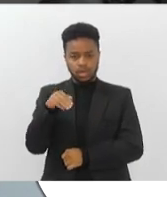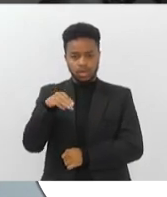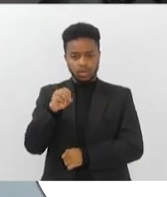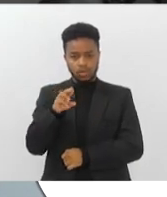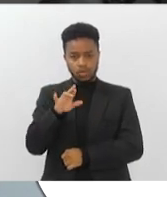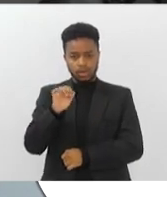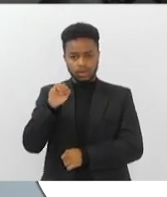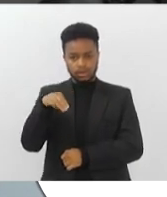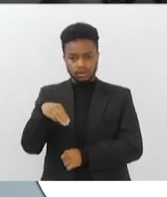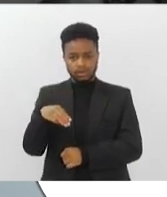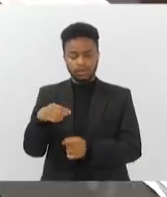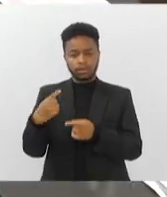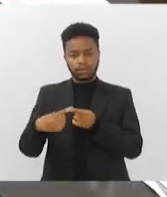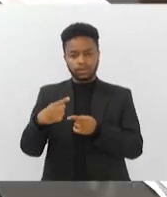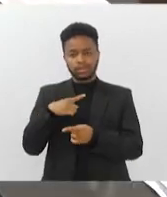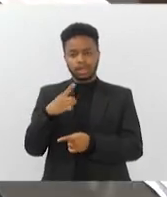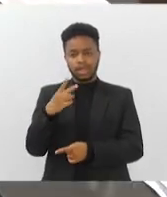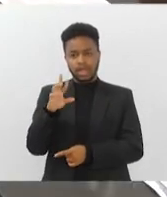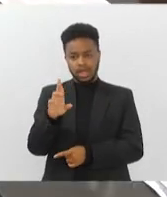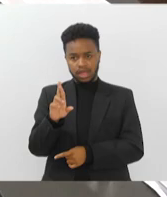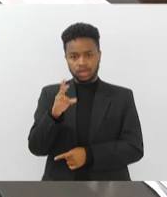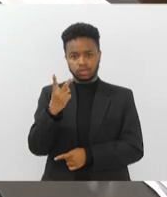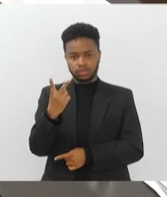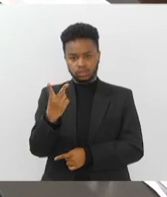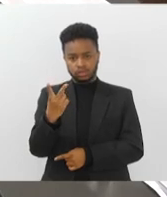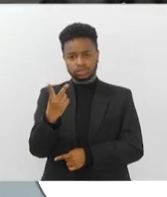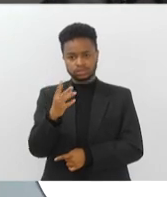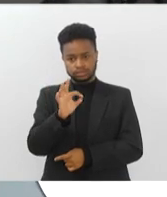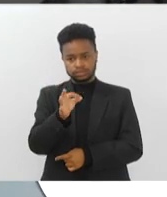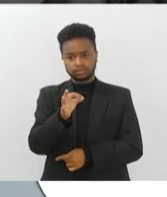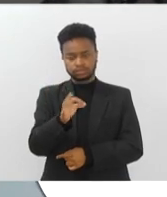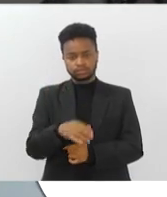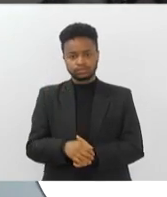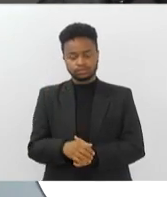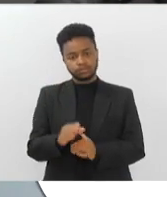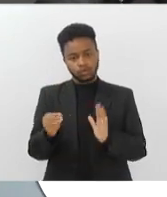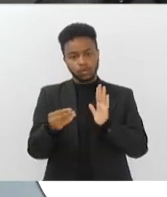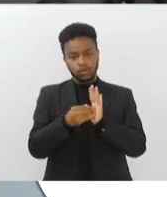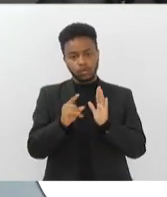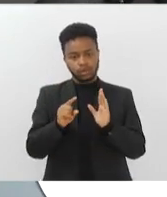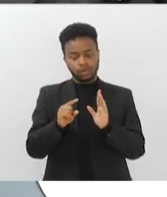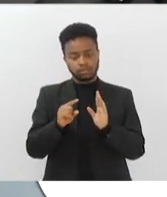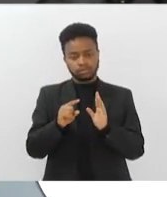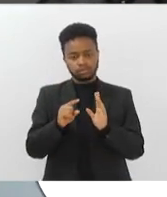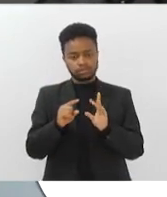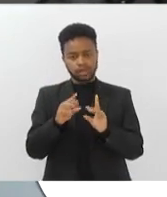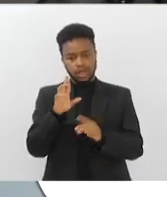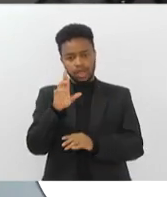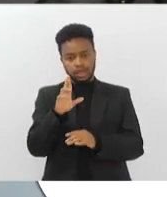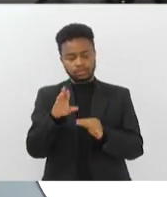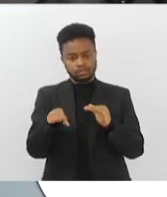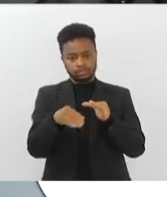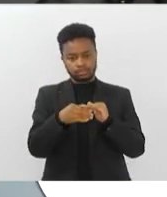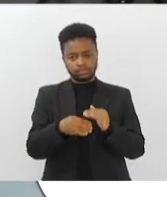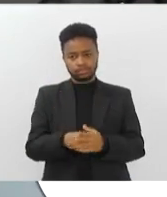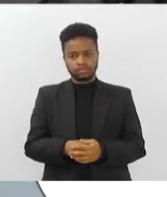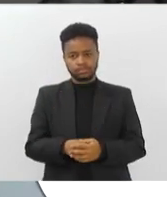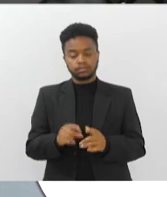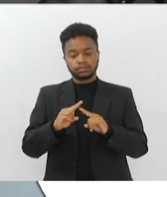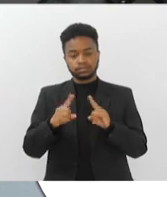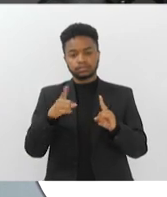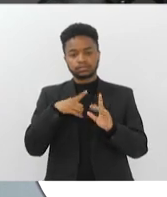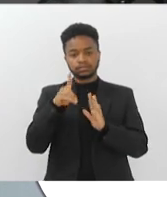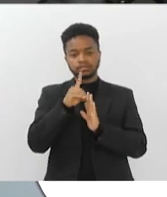porque existe... Tem dois R's mesmo, viu, Luiz Paulo? Então, tá tem bem. Dois R's. Então a gente bota um R a mais. Mas existe o